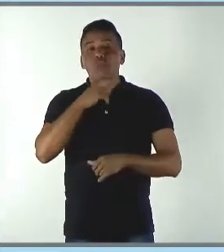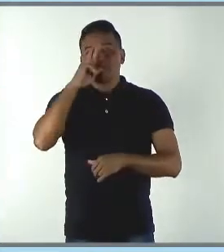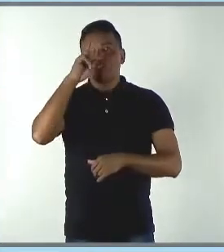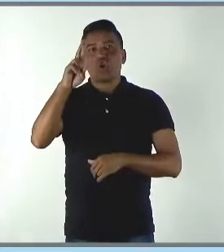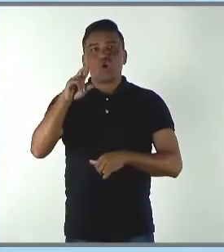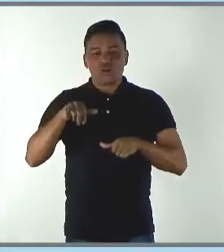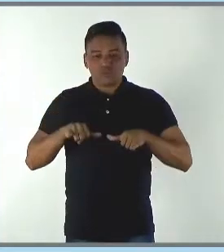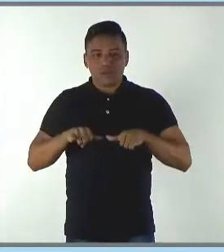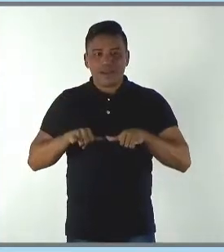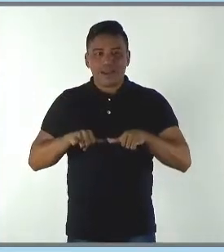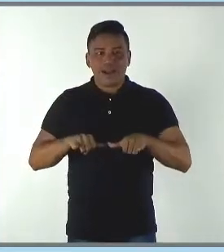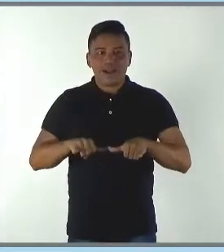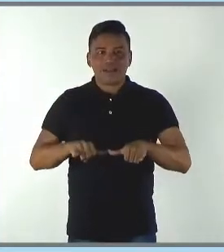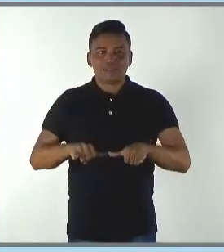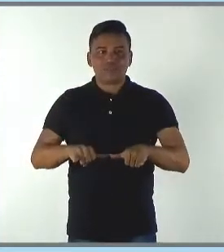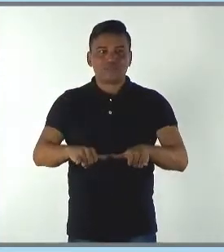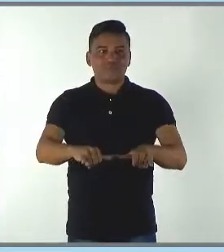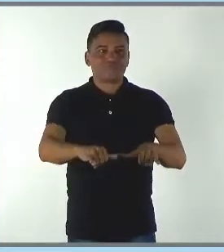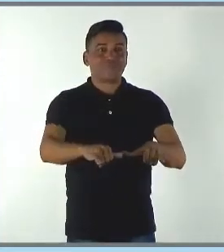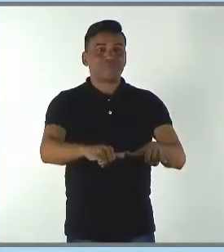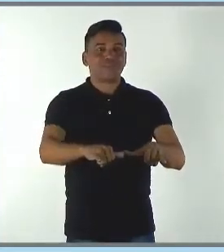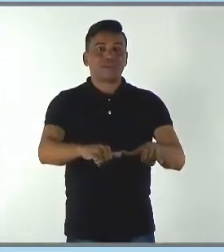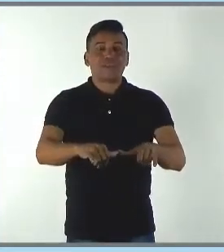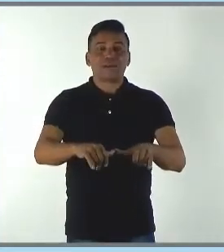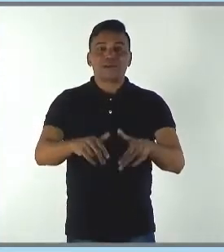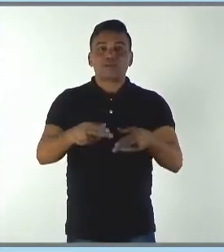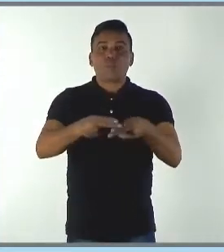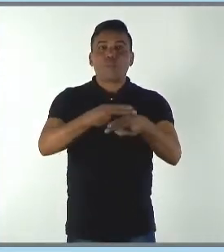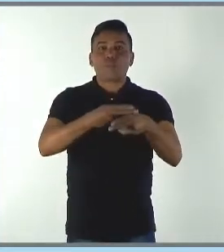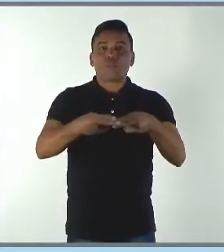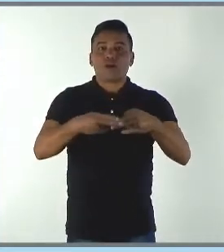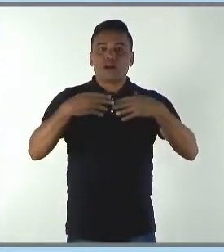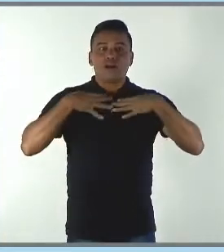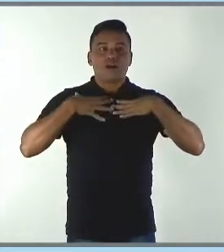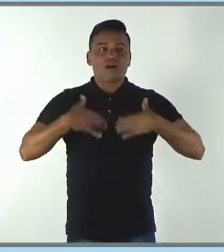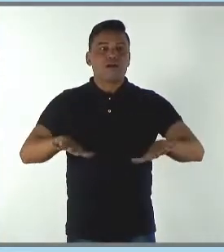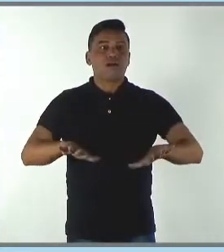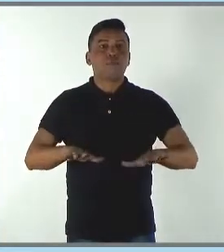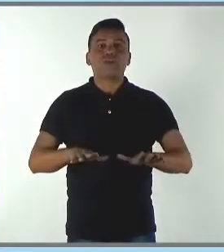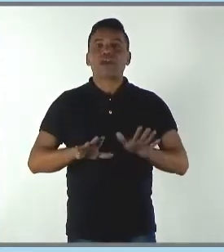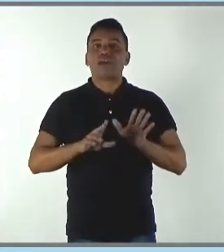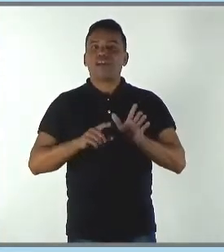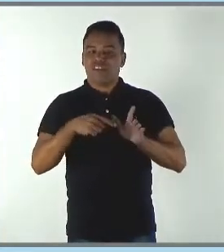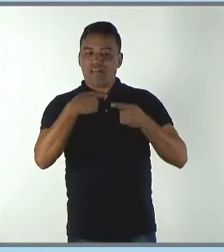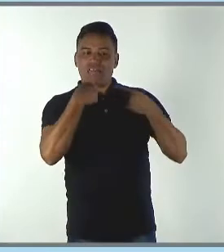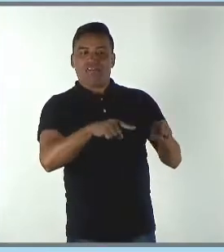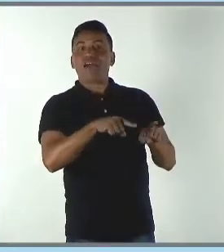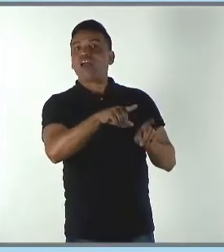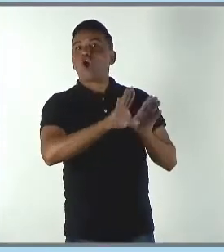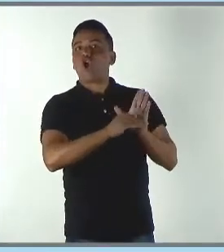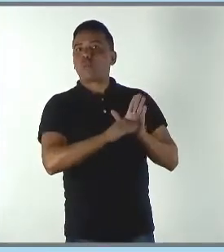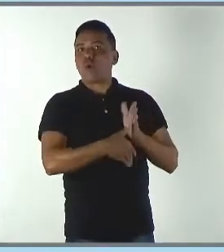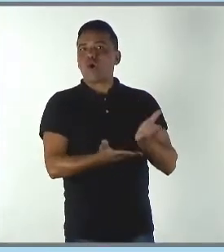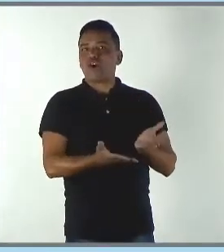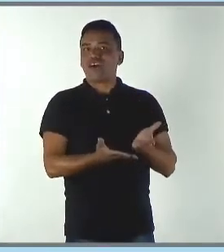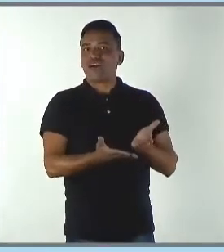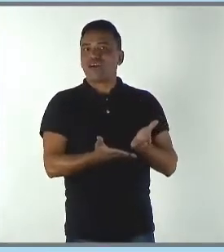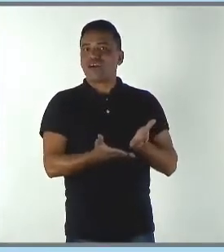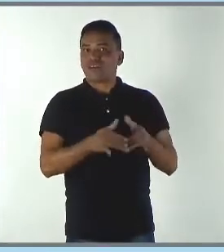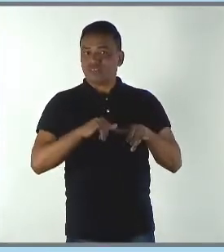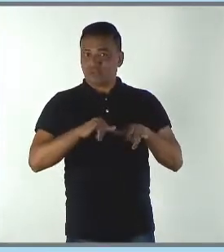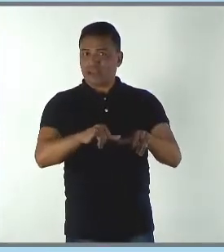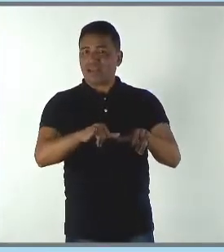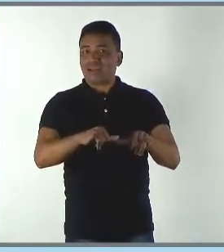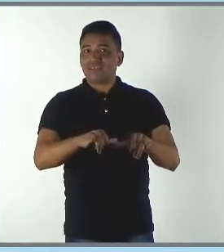viu, né, obrigado a se desnudar em público, acusado de antemão de ter furtado algo no mercado. Né? É